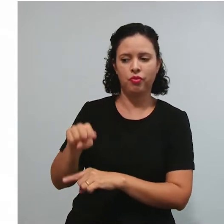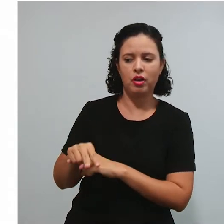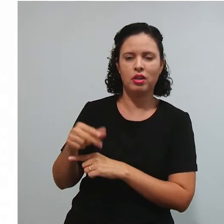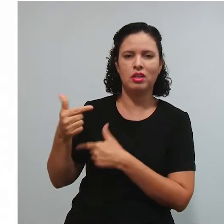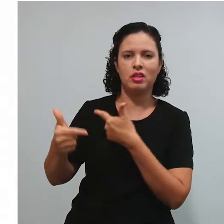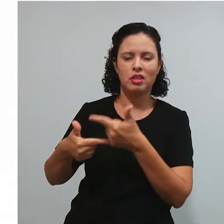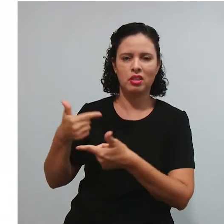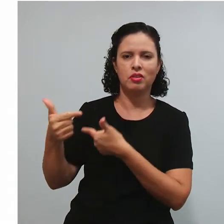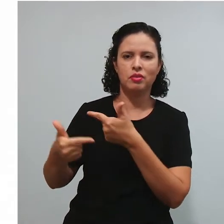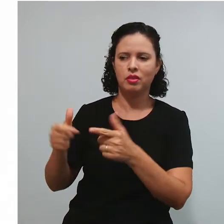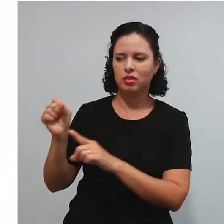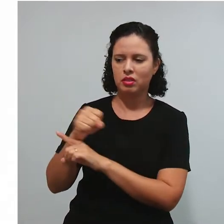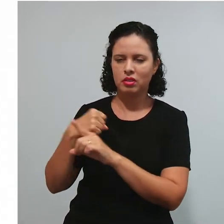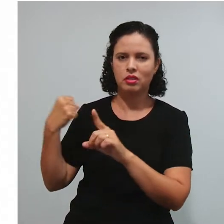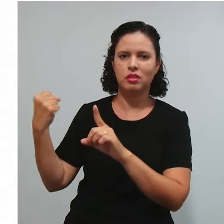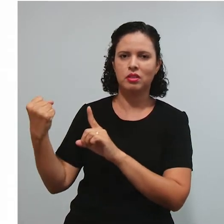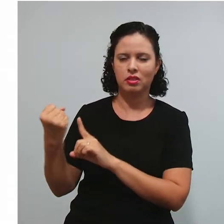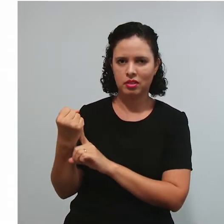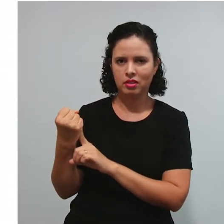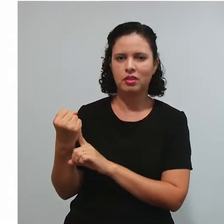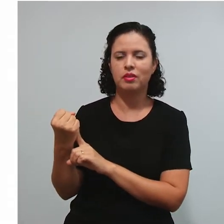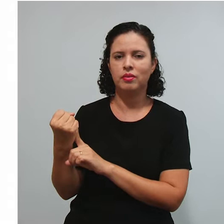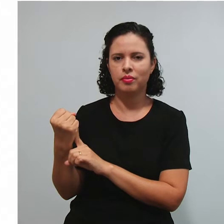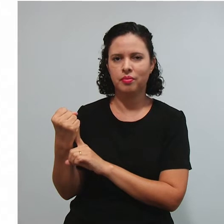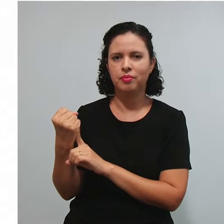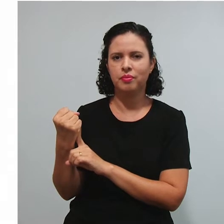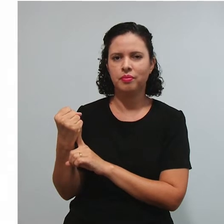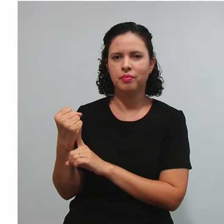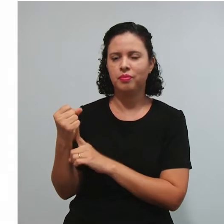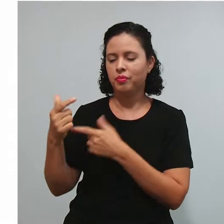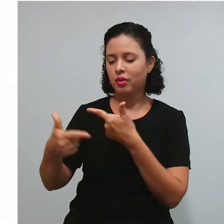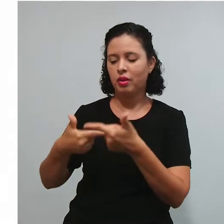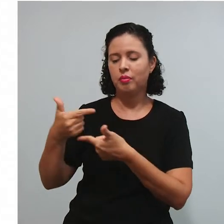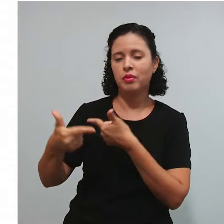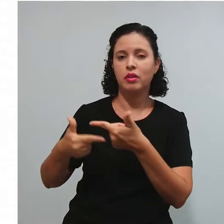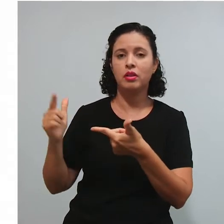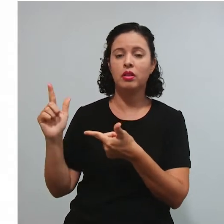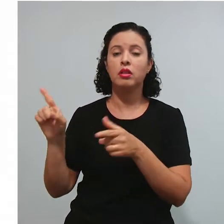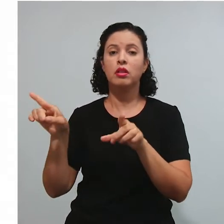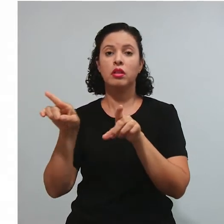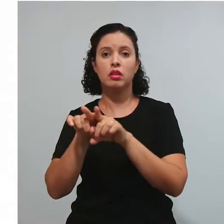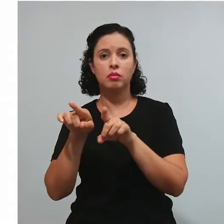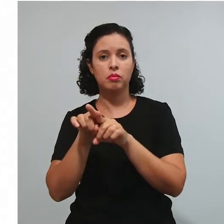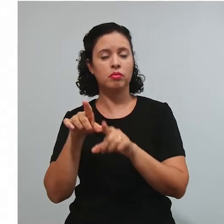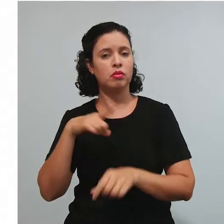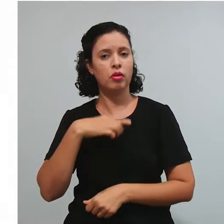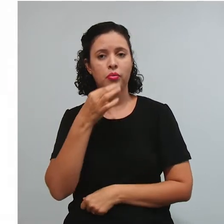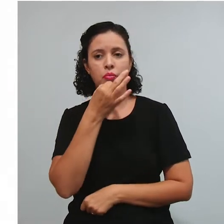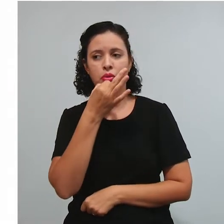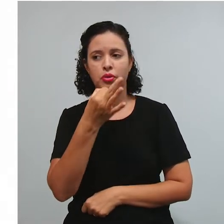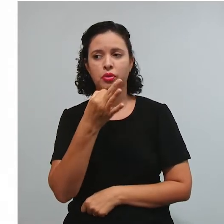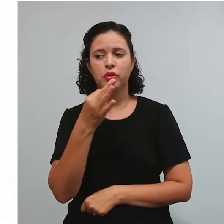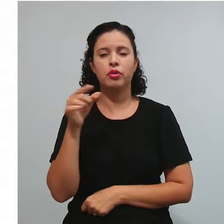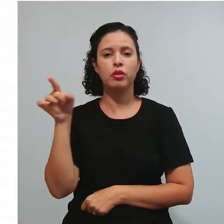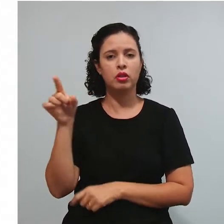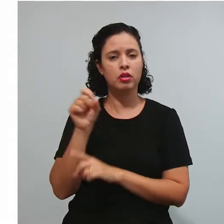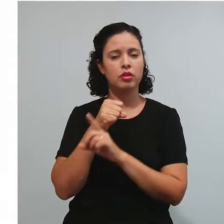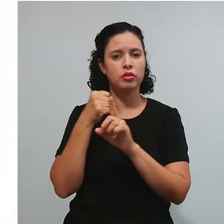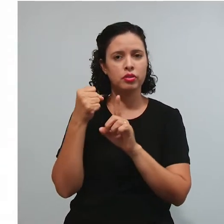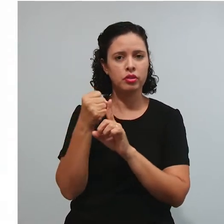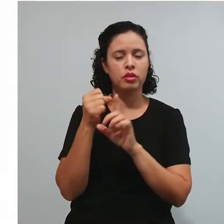alunos formados serão encaminhados para o mercado de trabalho e a gente também vai ter a opinião da sociedade,